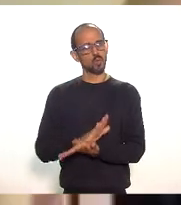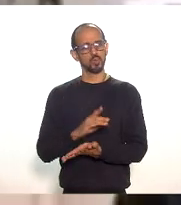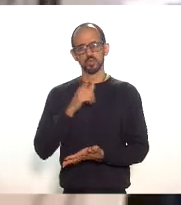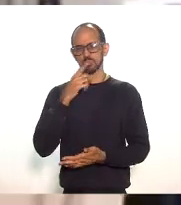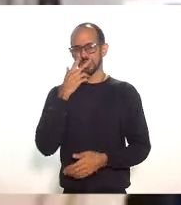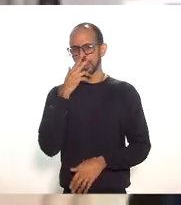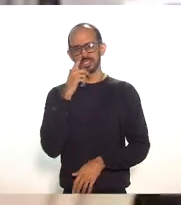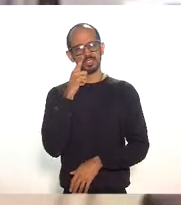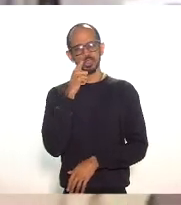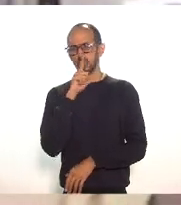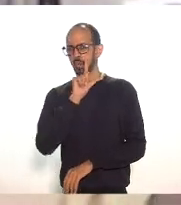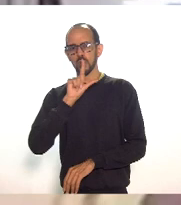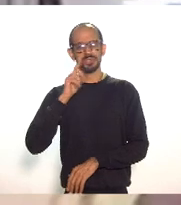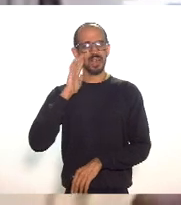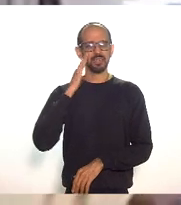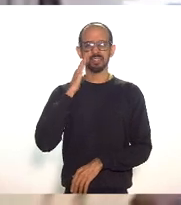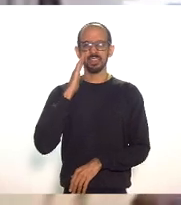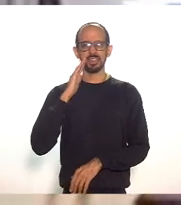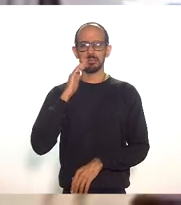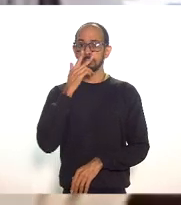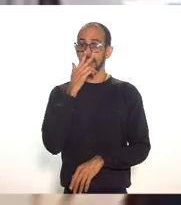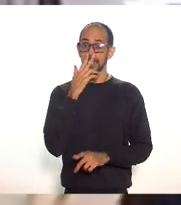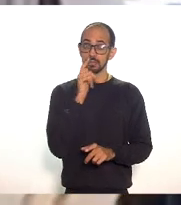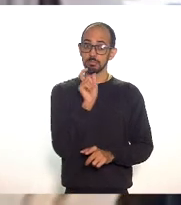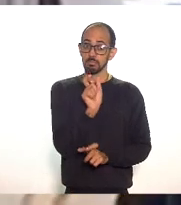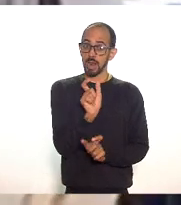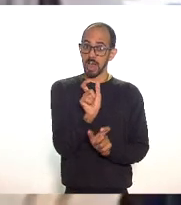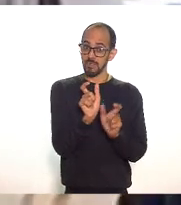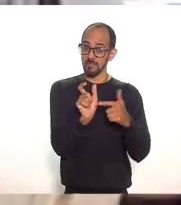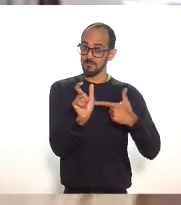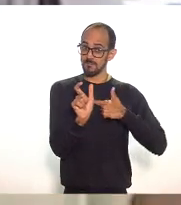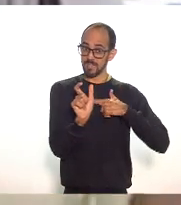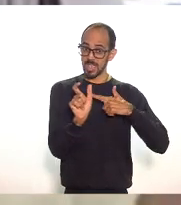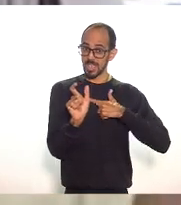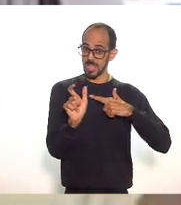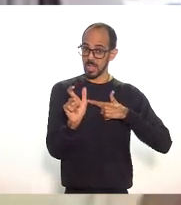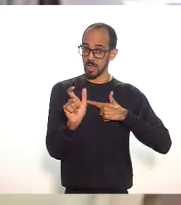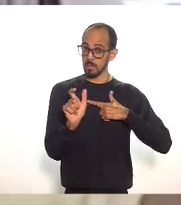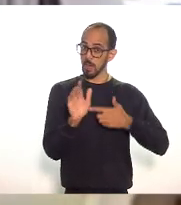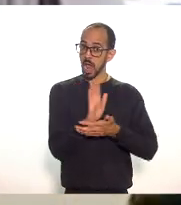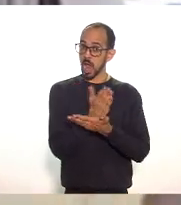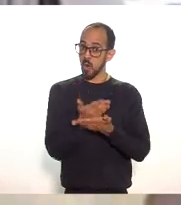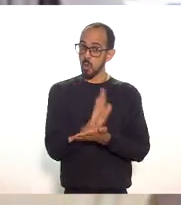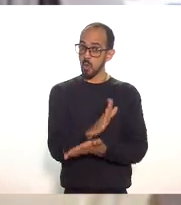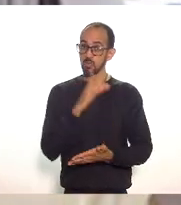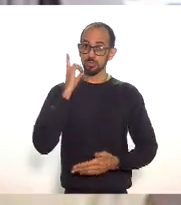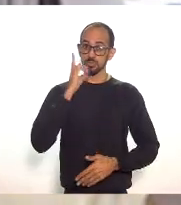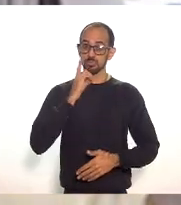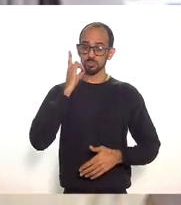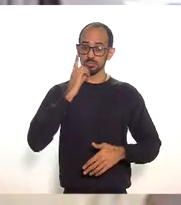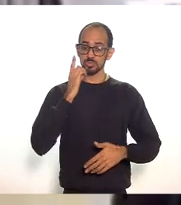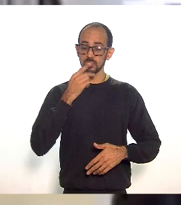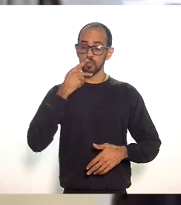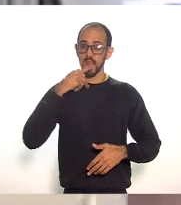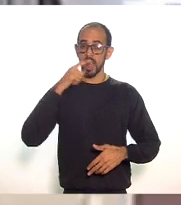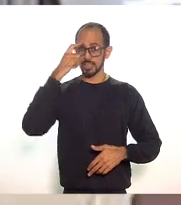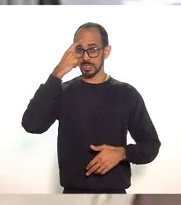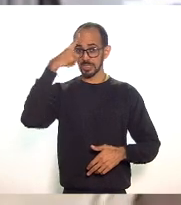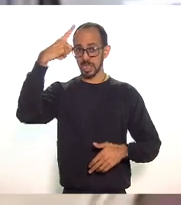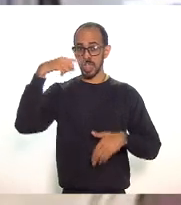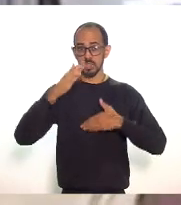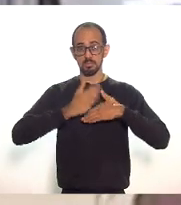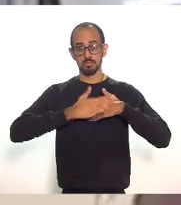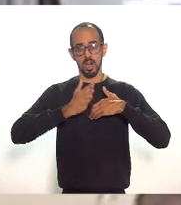Parece que é uma palavra feia para alguns parlamentares aí. A palavra ideologia e política parece que